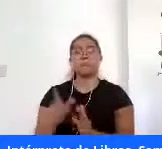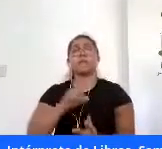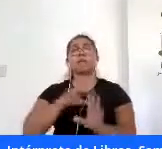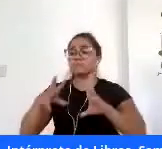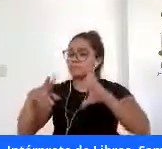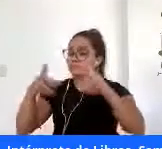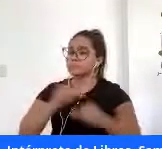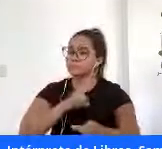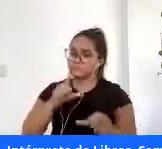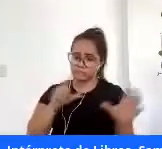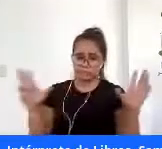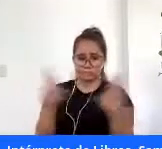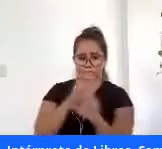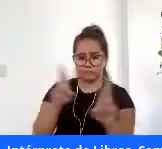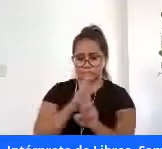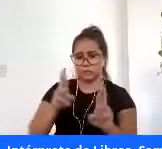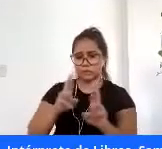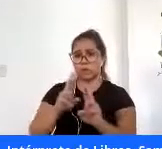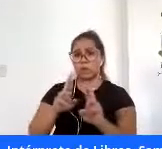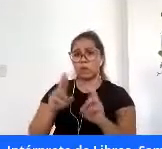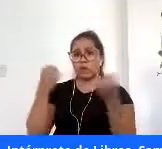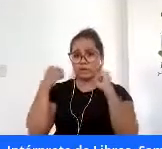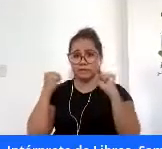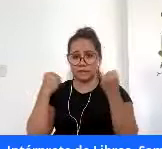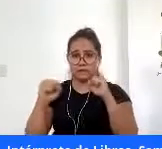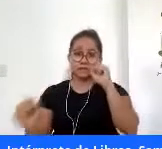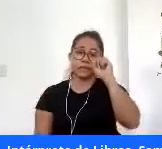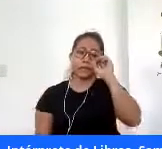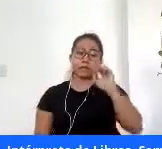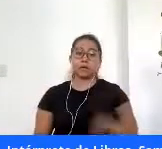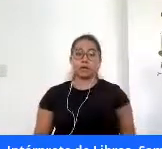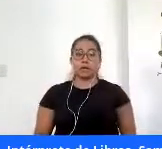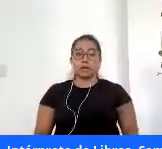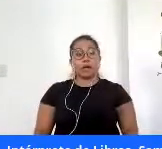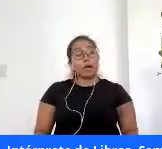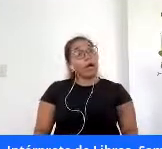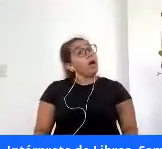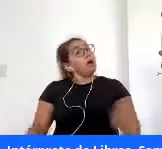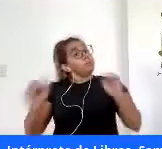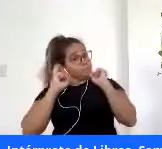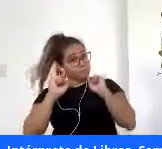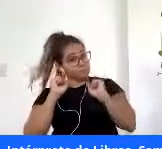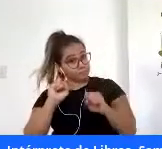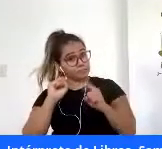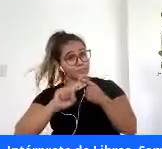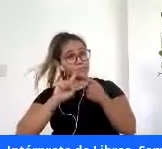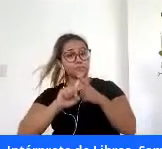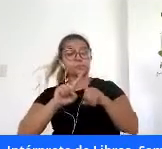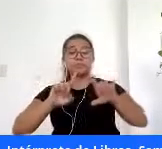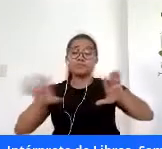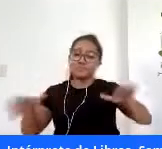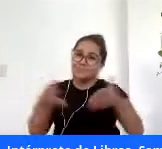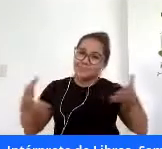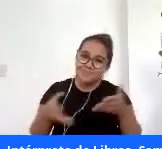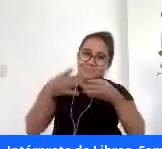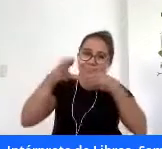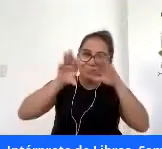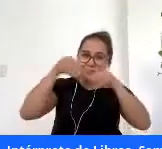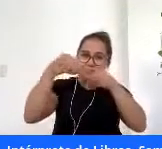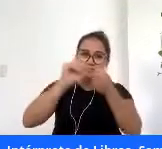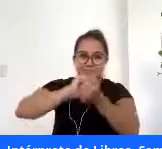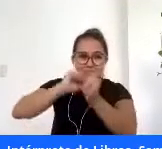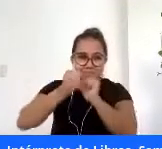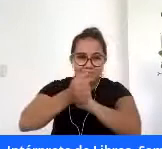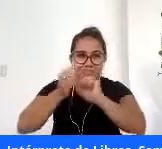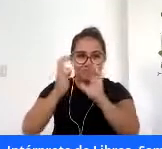atividade física bem realizada. No caso, você também pode estimular essa plasticidade no cérebro, no sistema